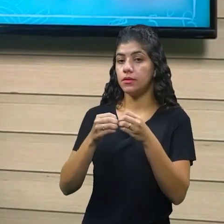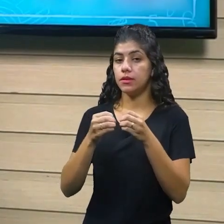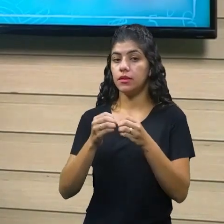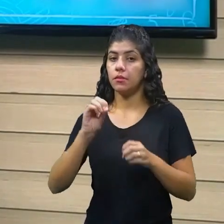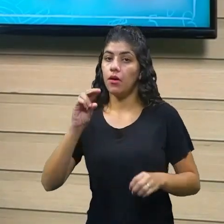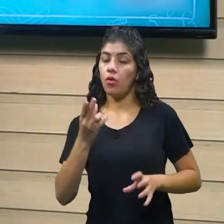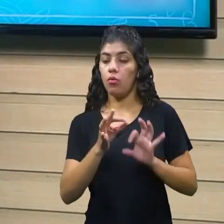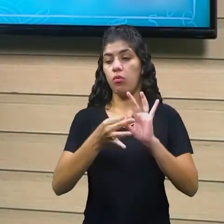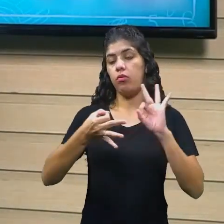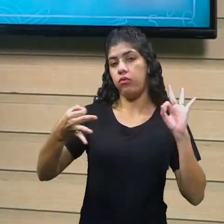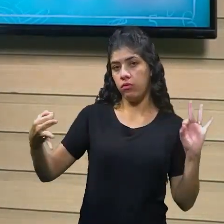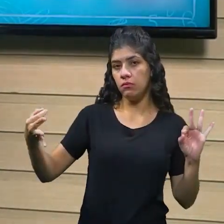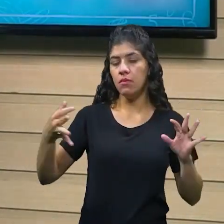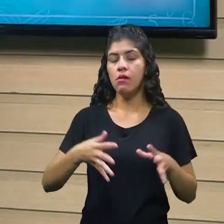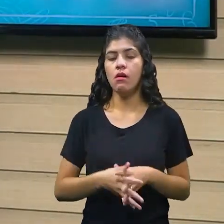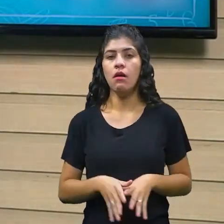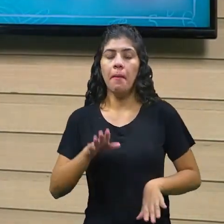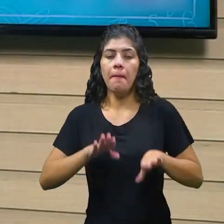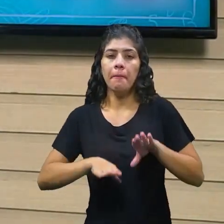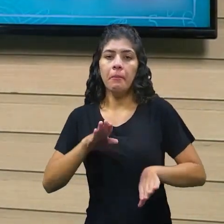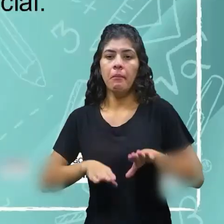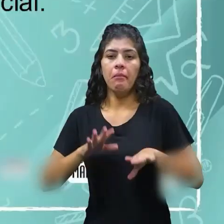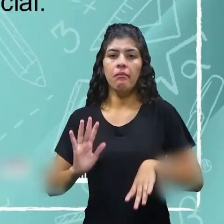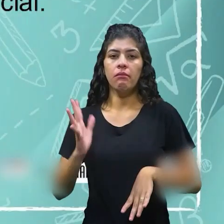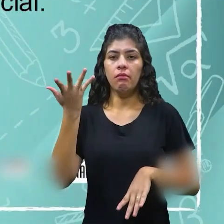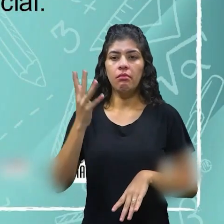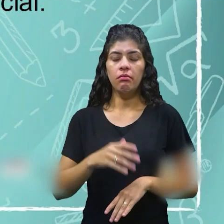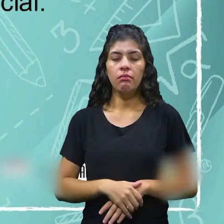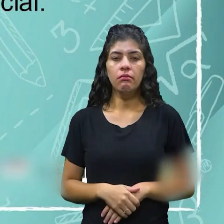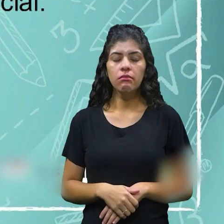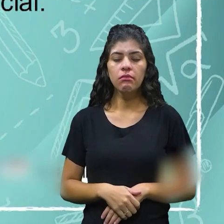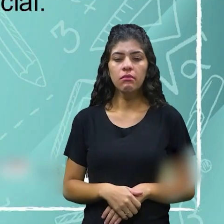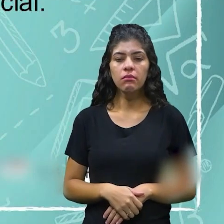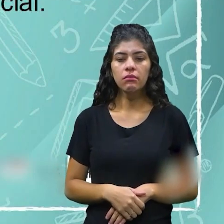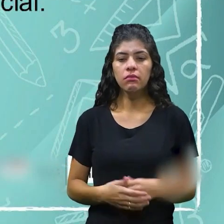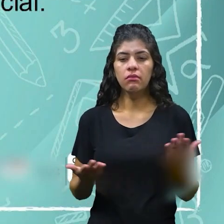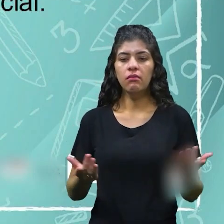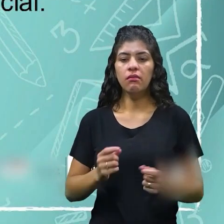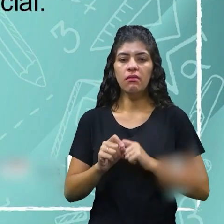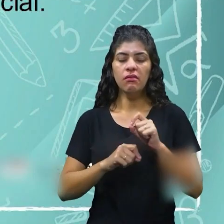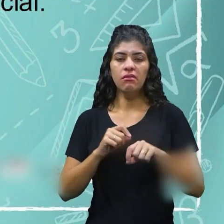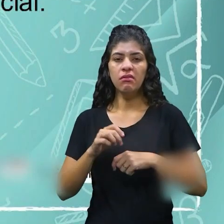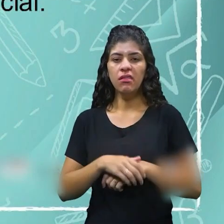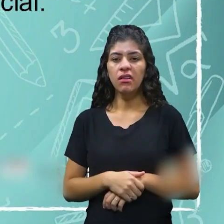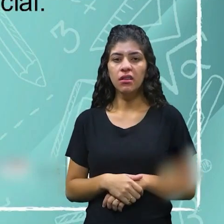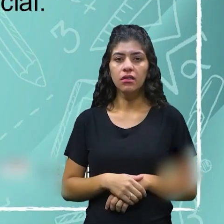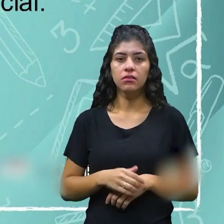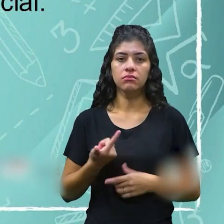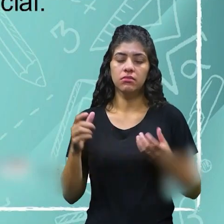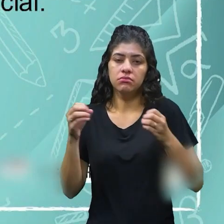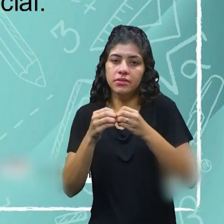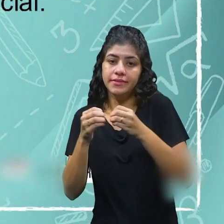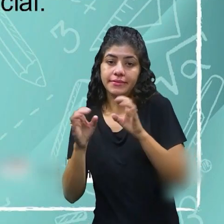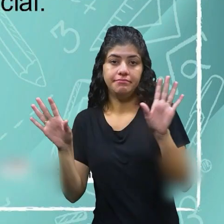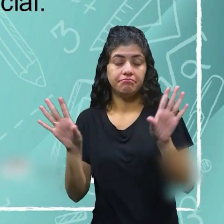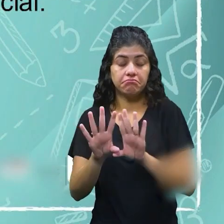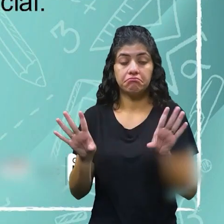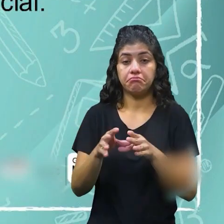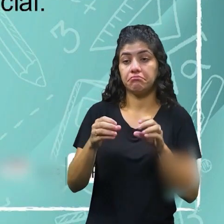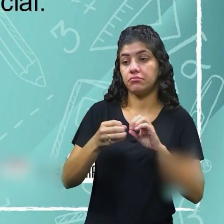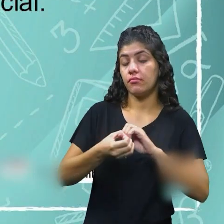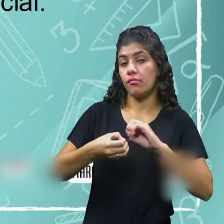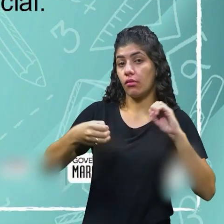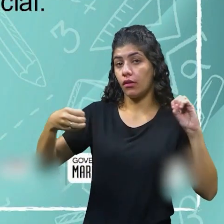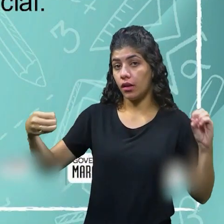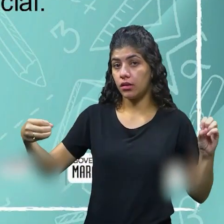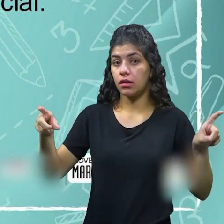ou se distancia, dependendo da situação. Se sua posição não varia, ou seja, você não está se aproximando e nem